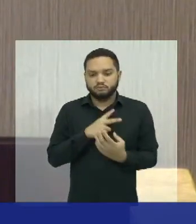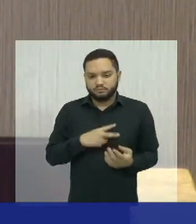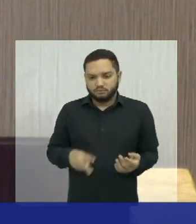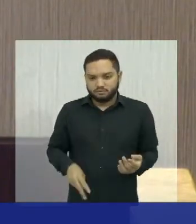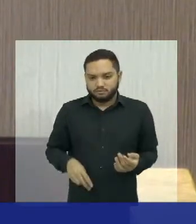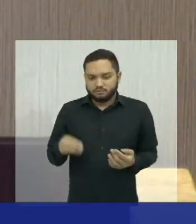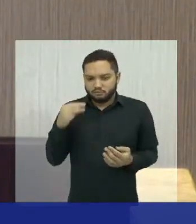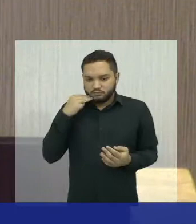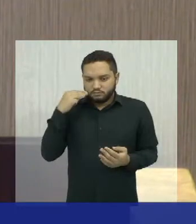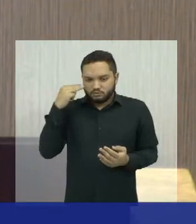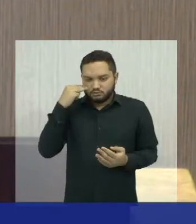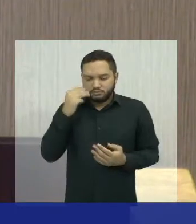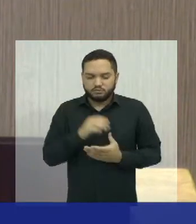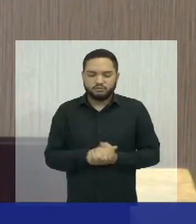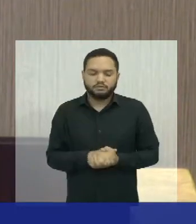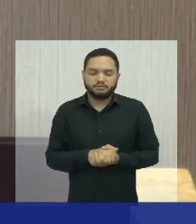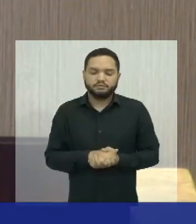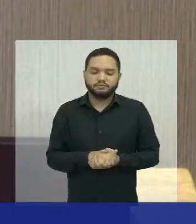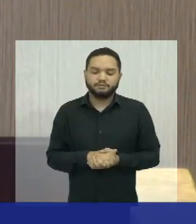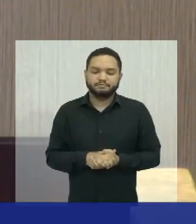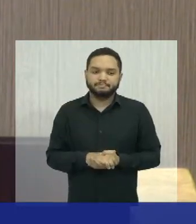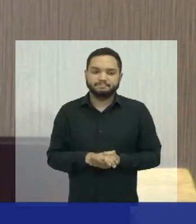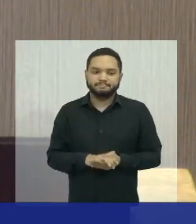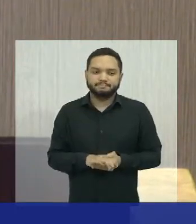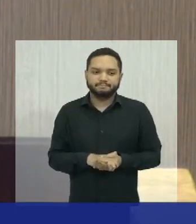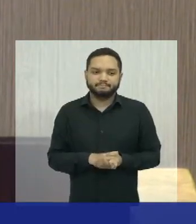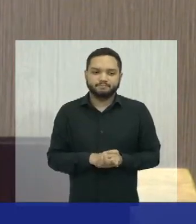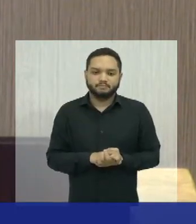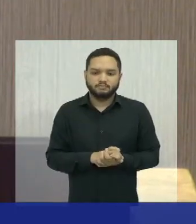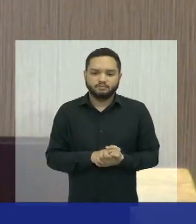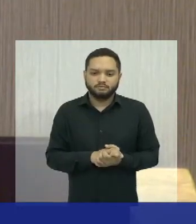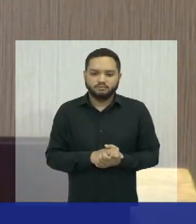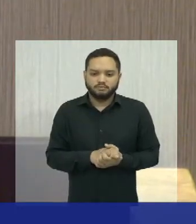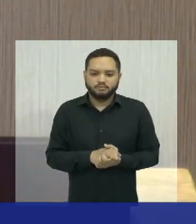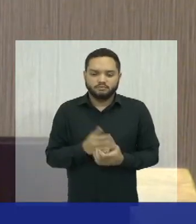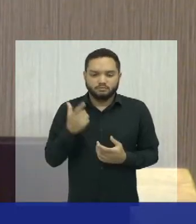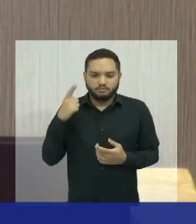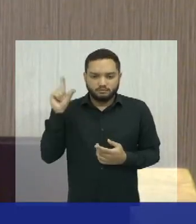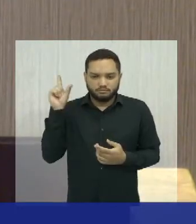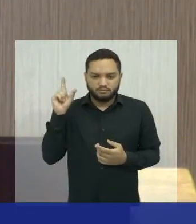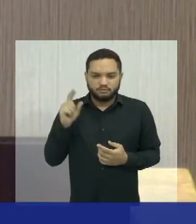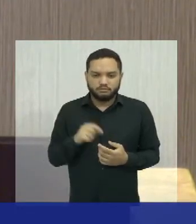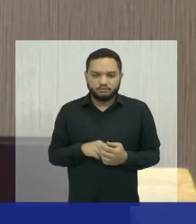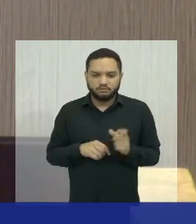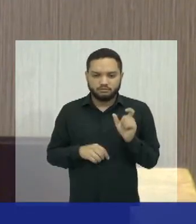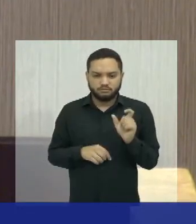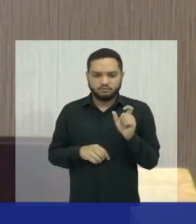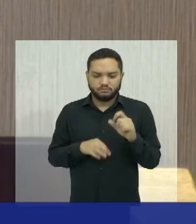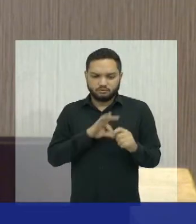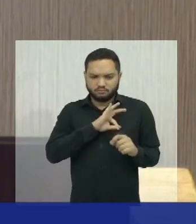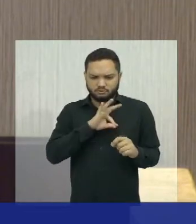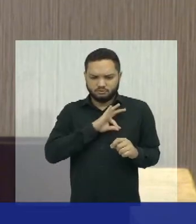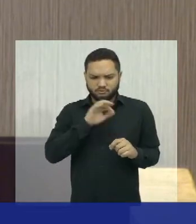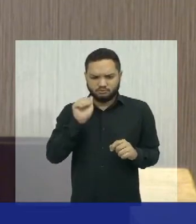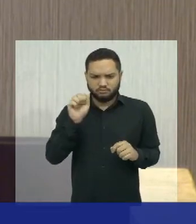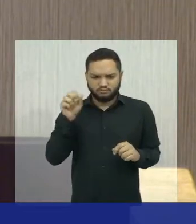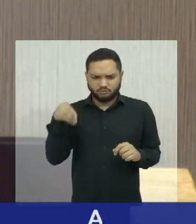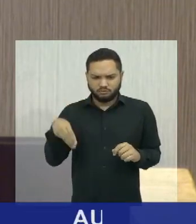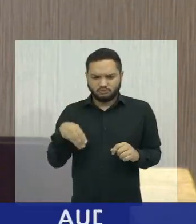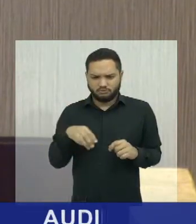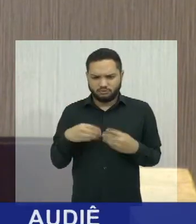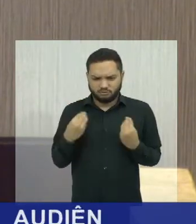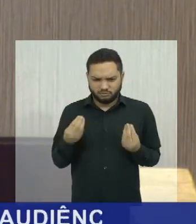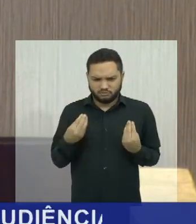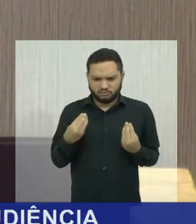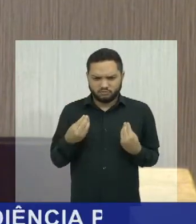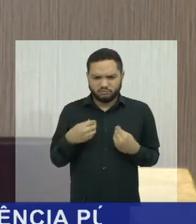né? Outra coisa, eu vi ali a palavra polícia administrativa. Gente, eu